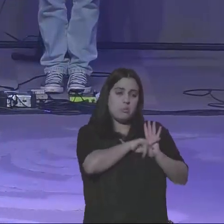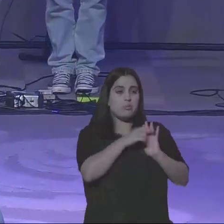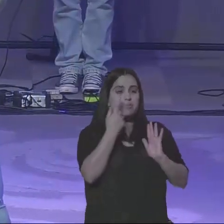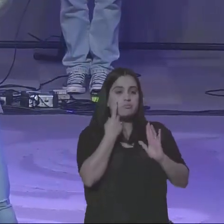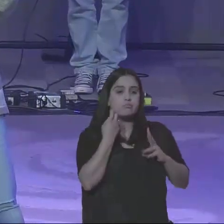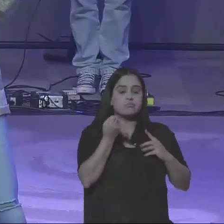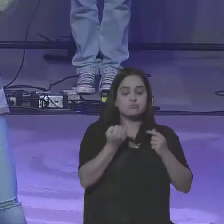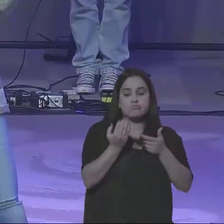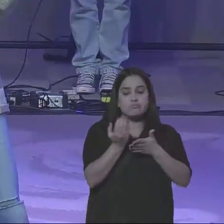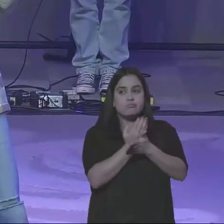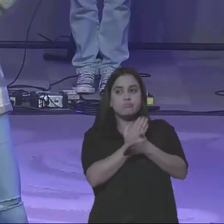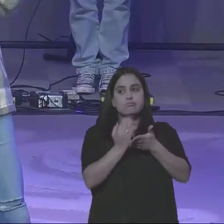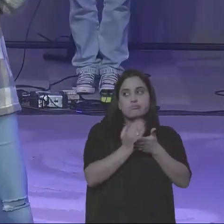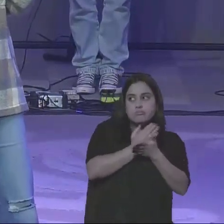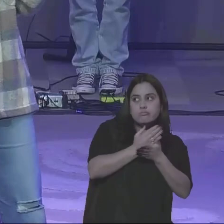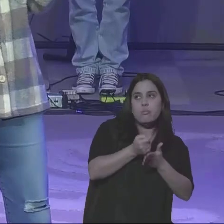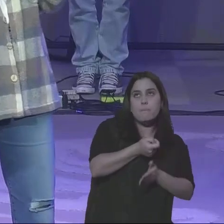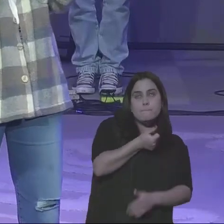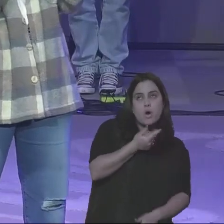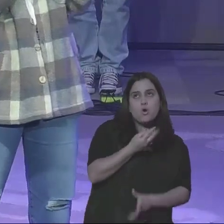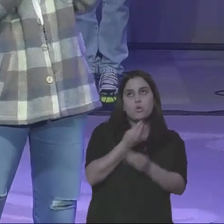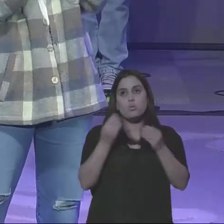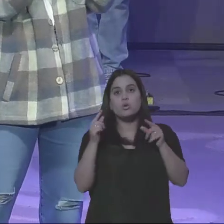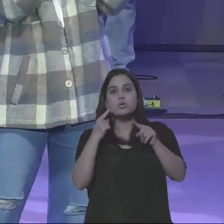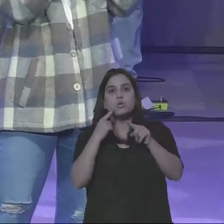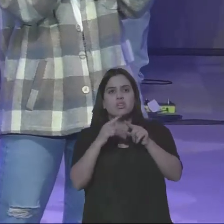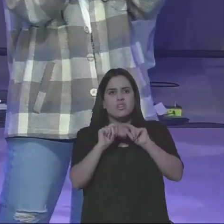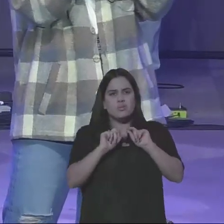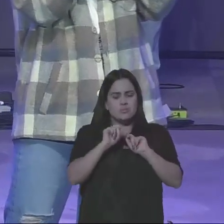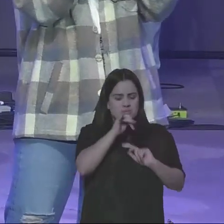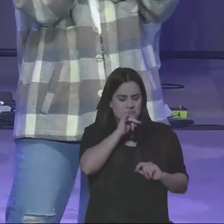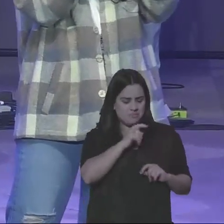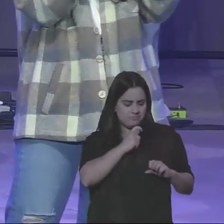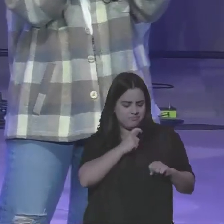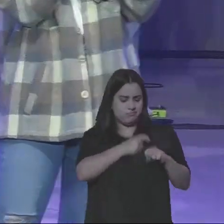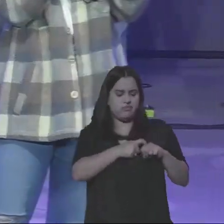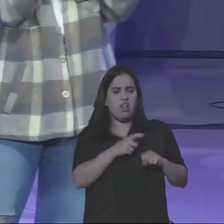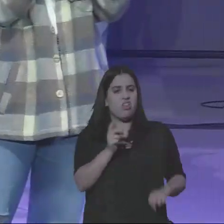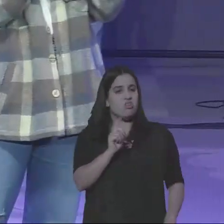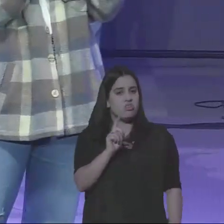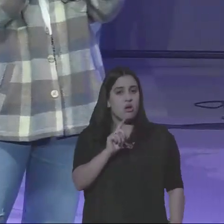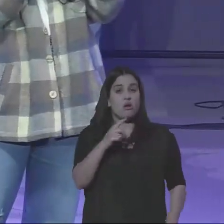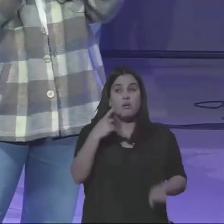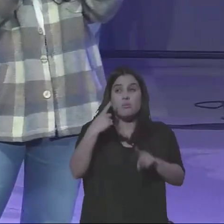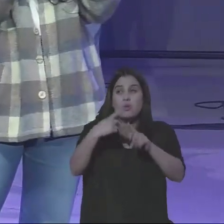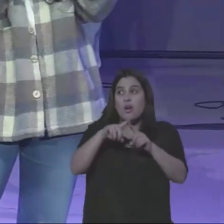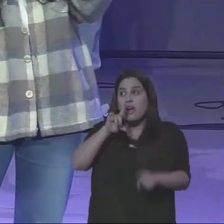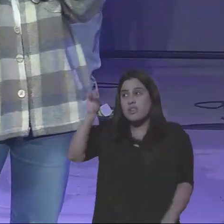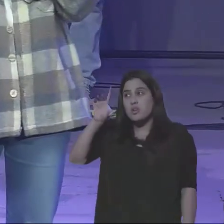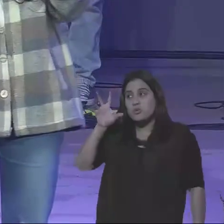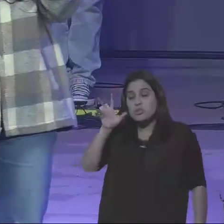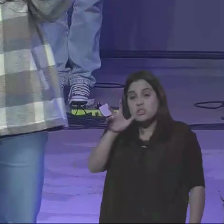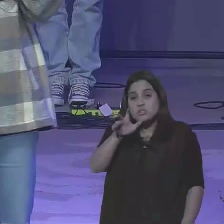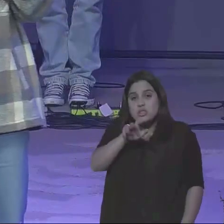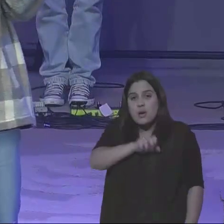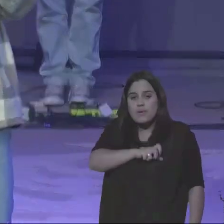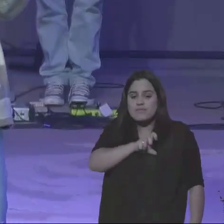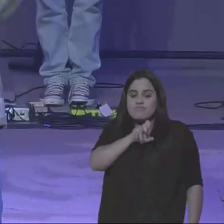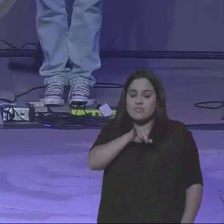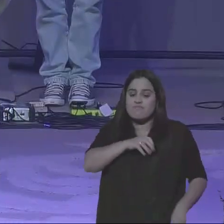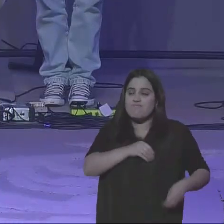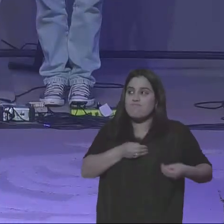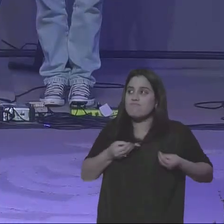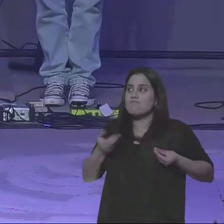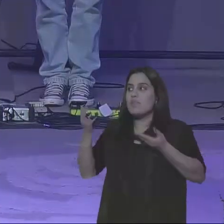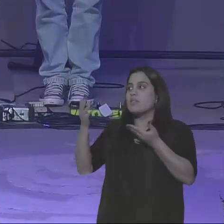relutância ou por obrigação, pois Deus ama quem dá com alegria. Deus é capaz de lhes conceder todo tipo de bênçãos,